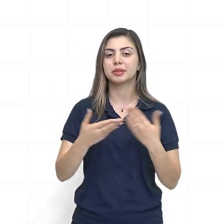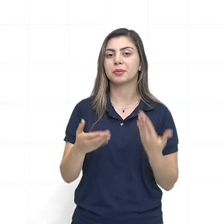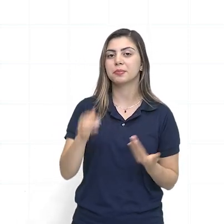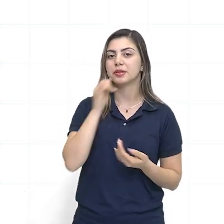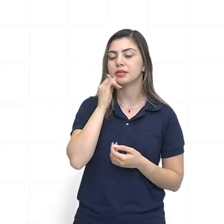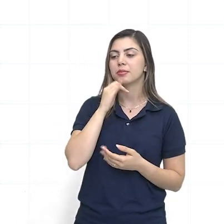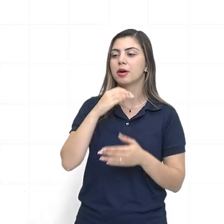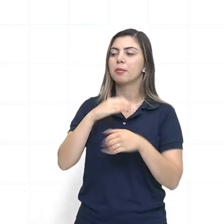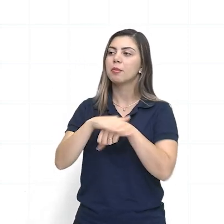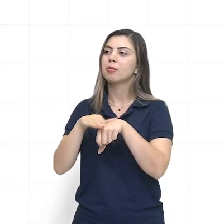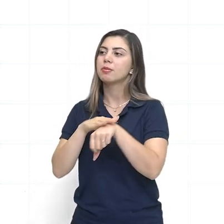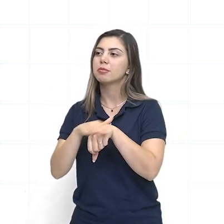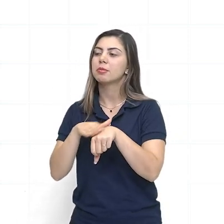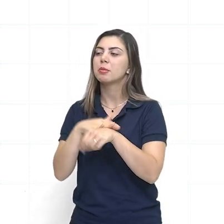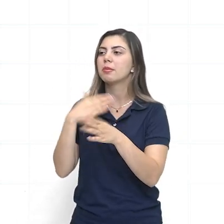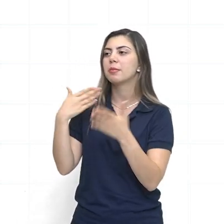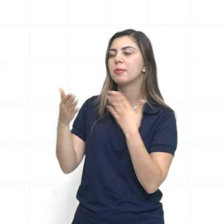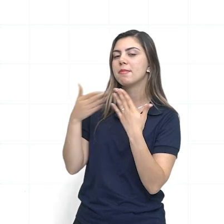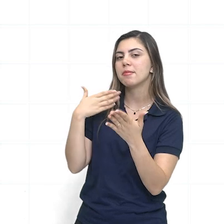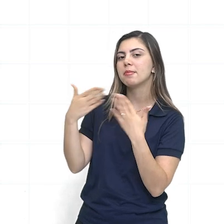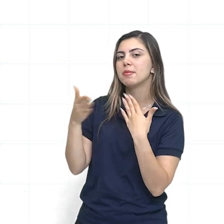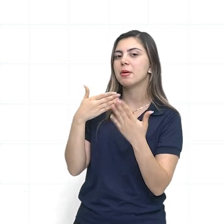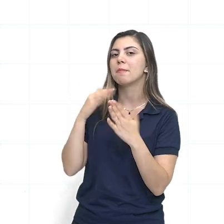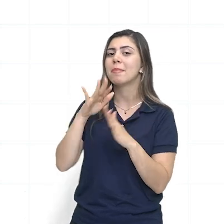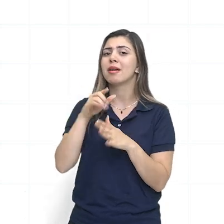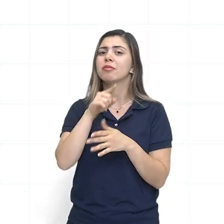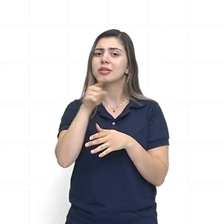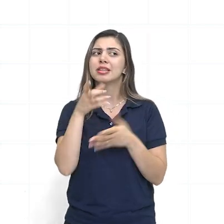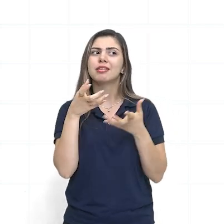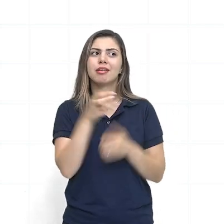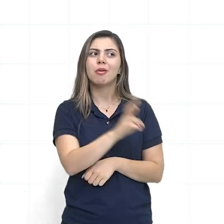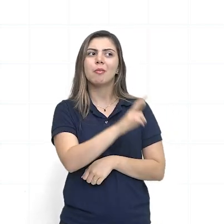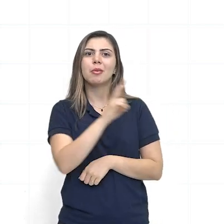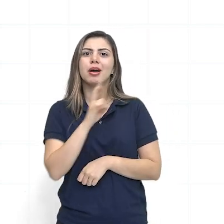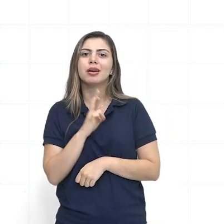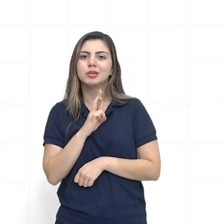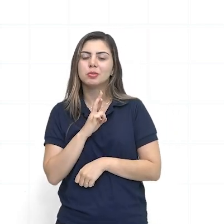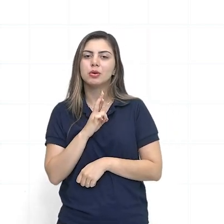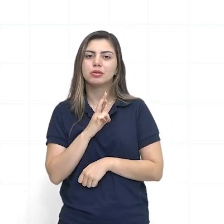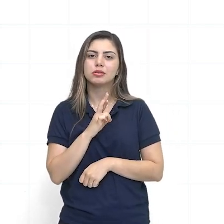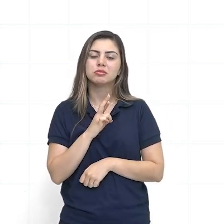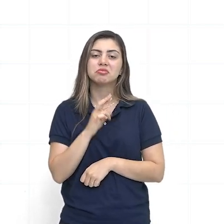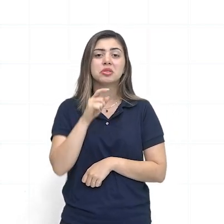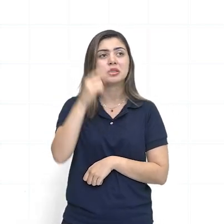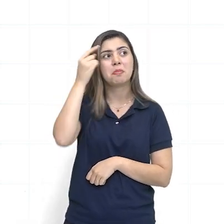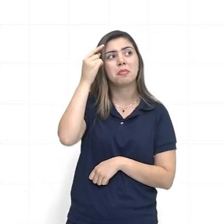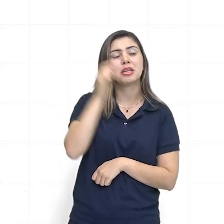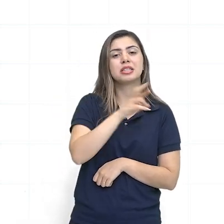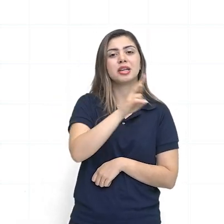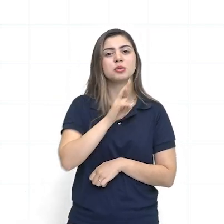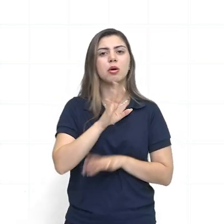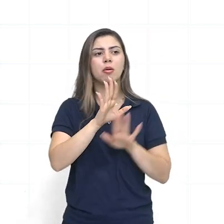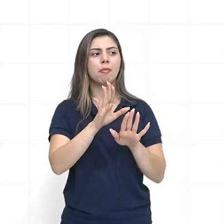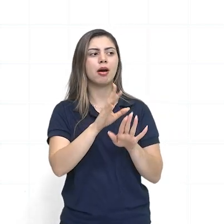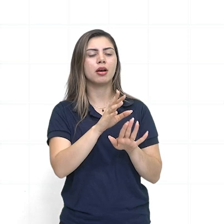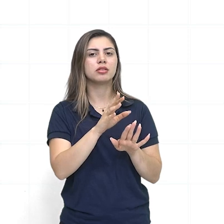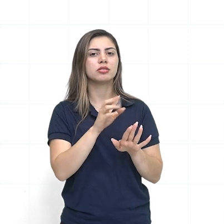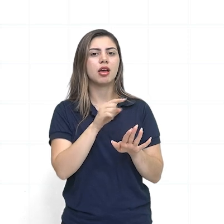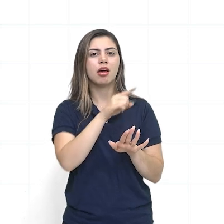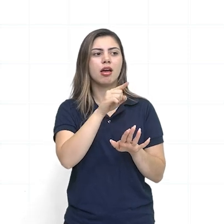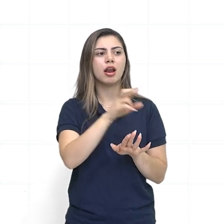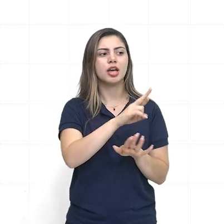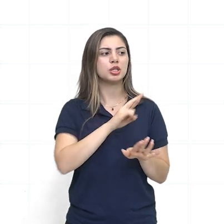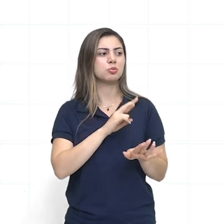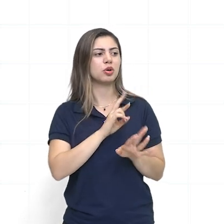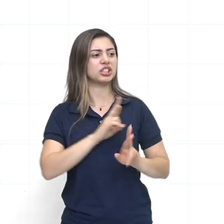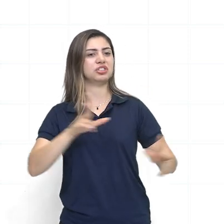está conversando com você e você espera uma resposta, né, que aquela pessoa vai dar, e de repente ela não dá aquilo